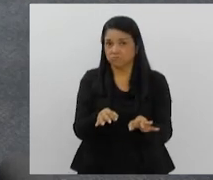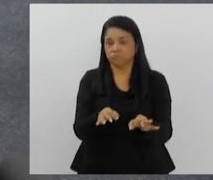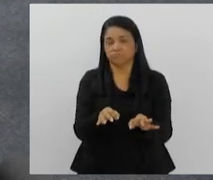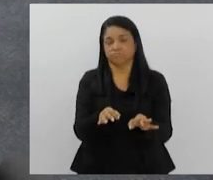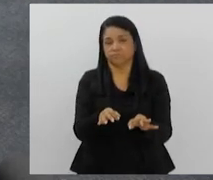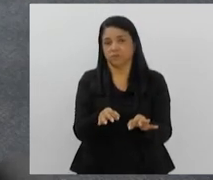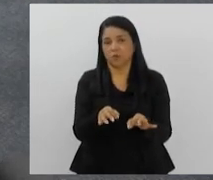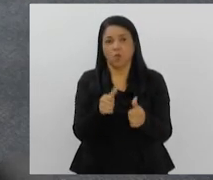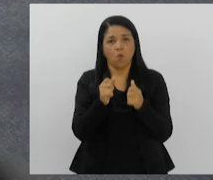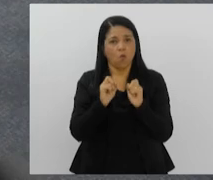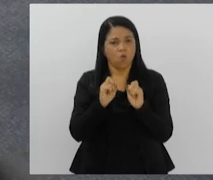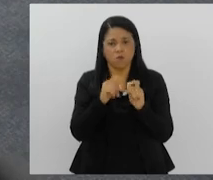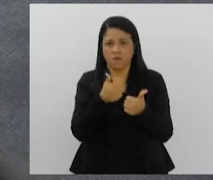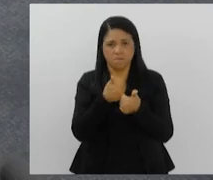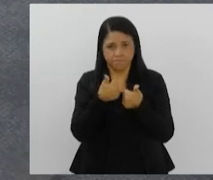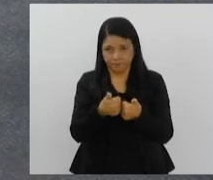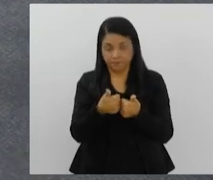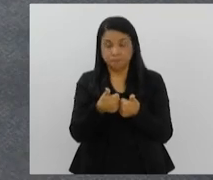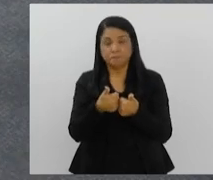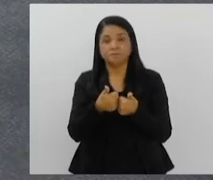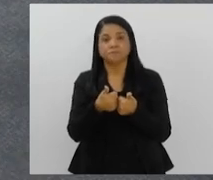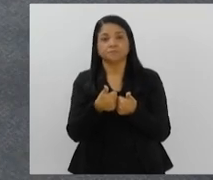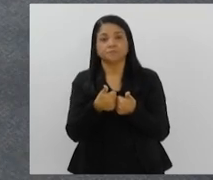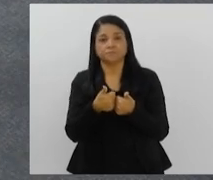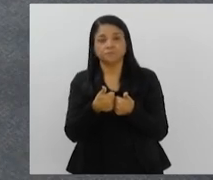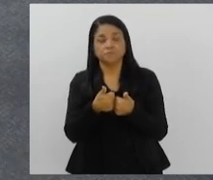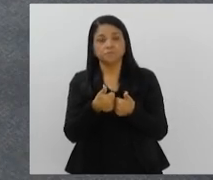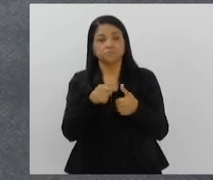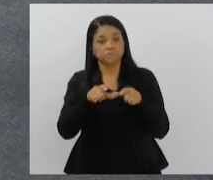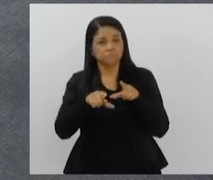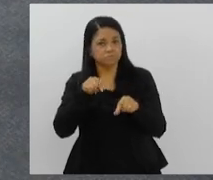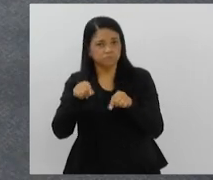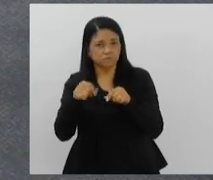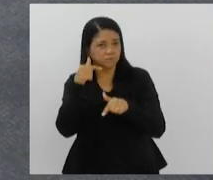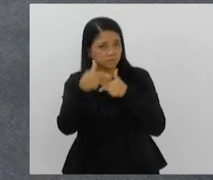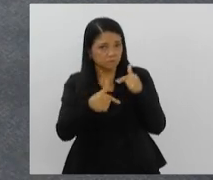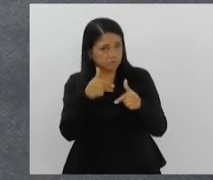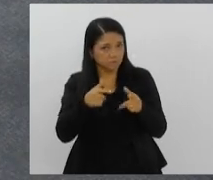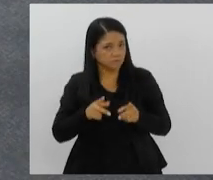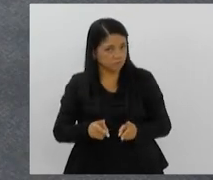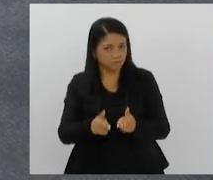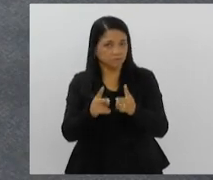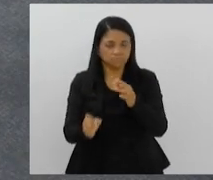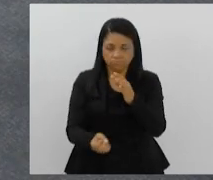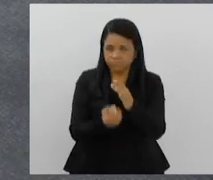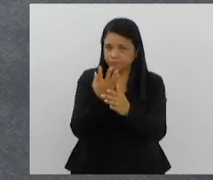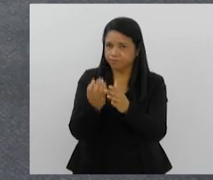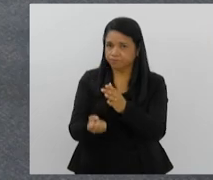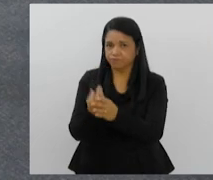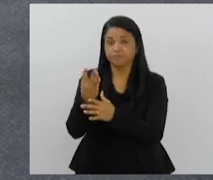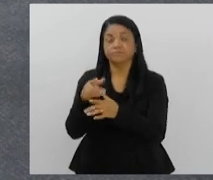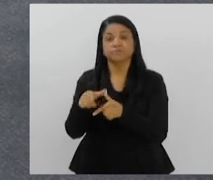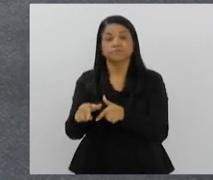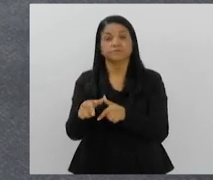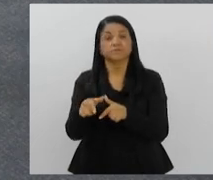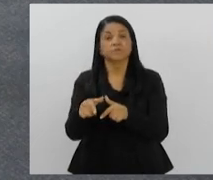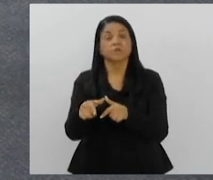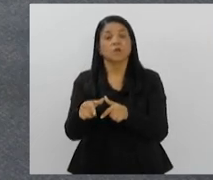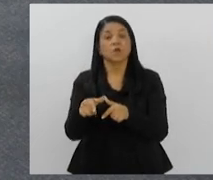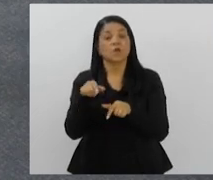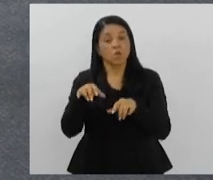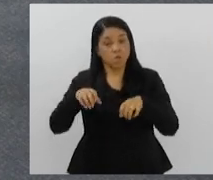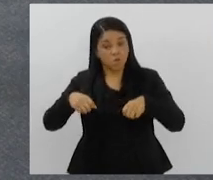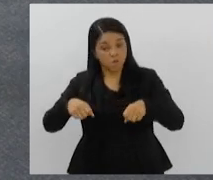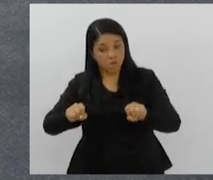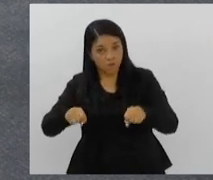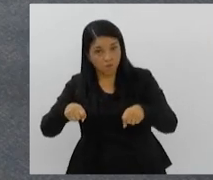não tem nada de mais nisso, porque as opções de trabalho elas vão continuar surgindo, desde que o